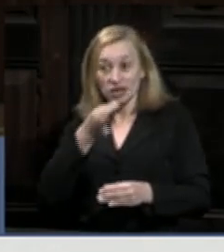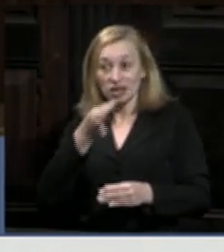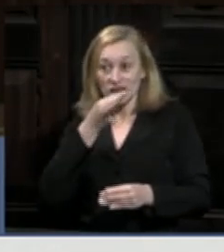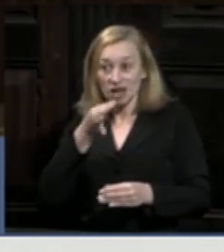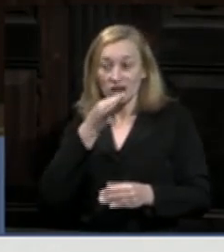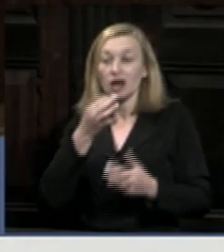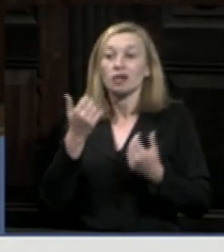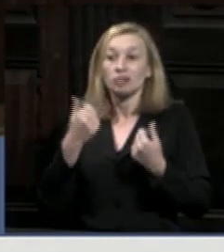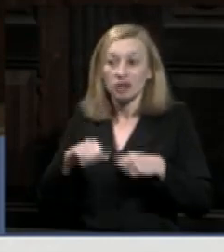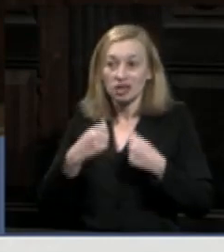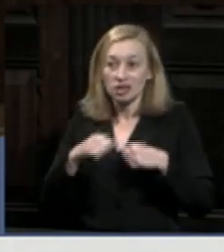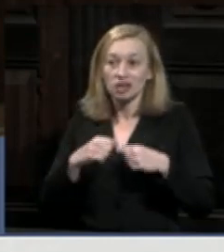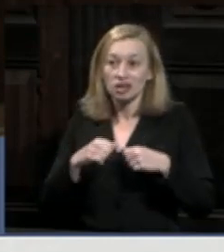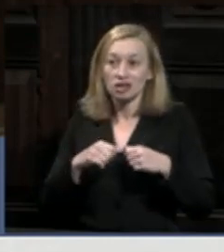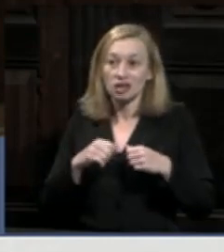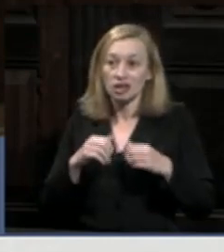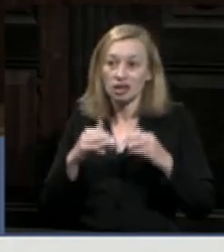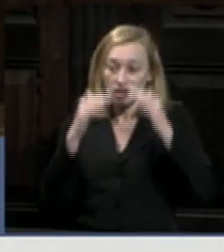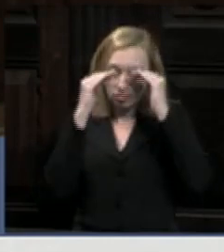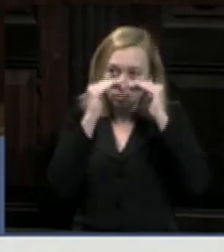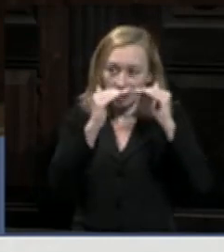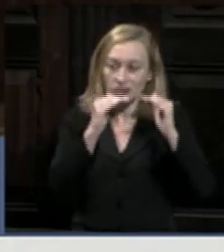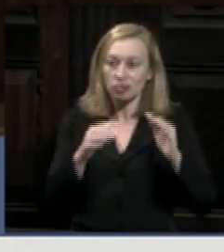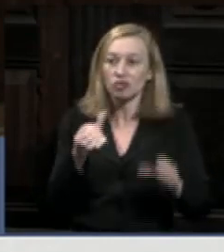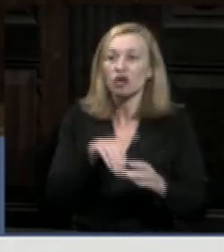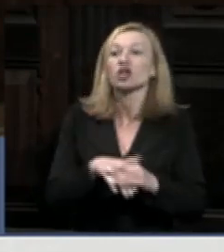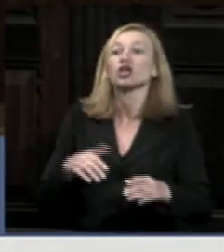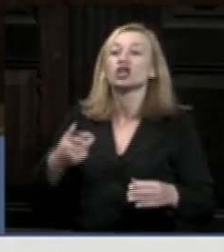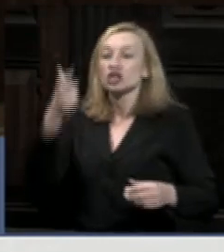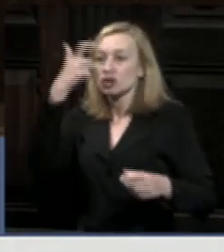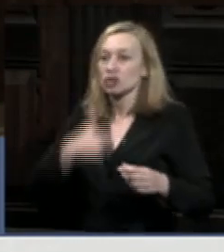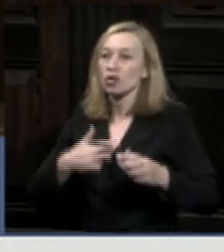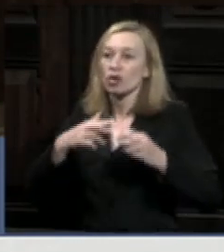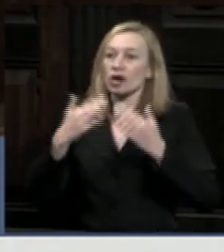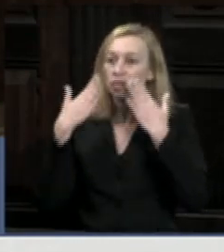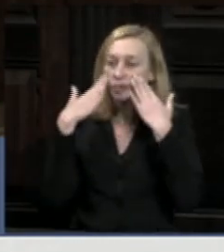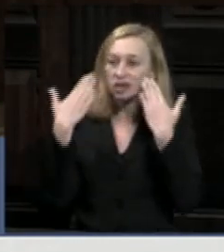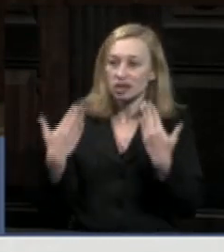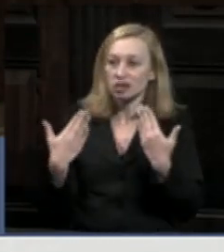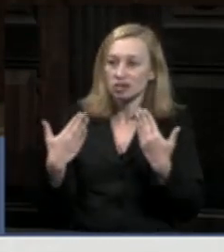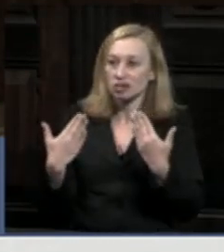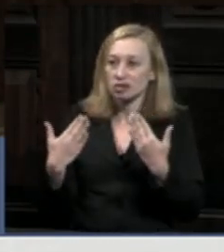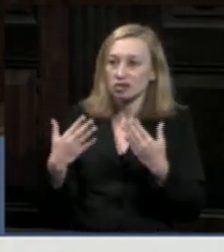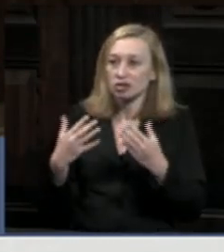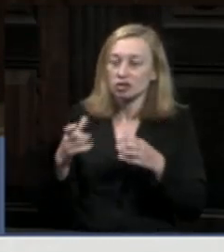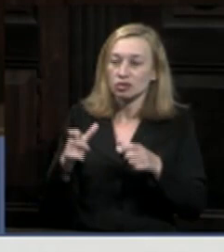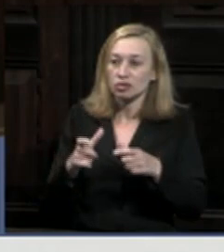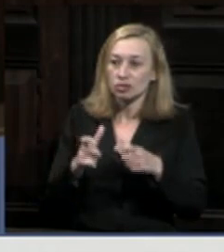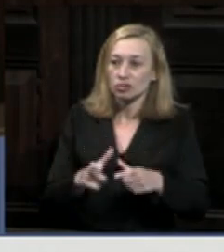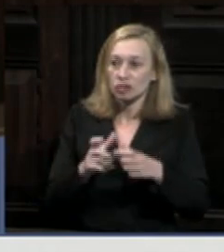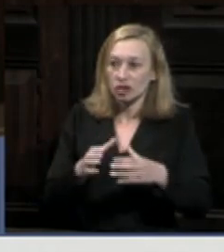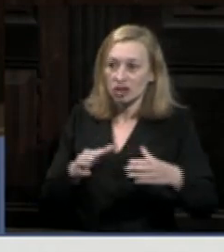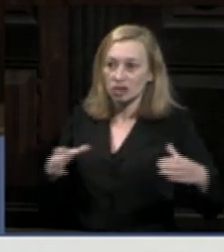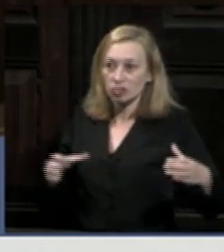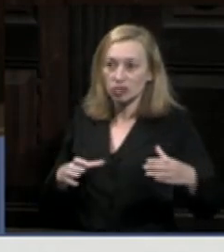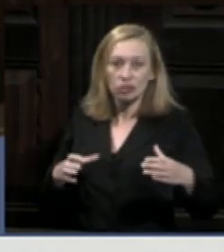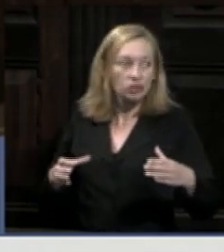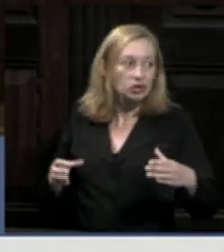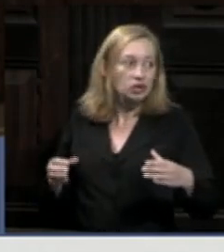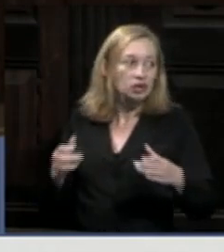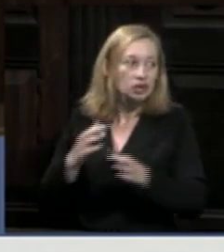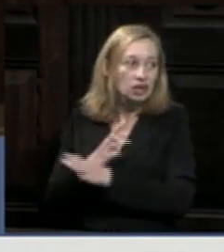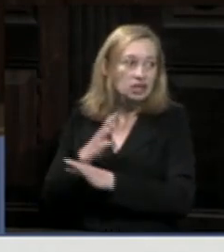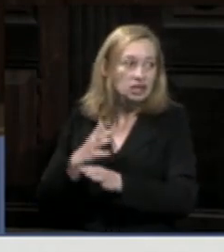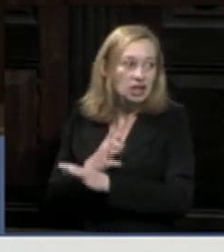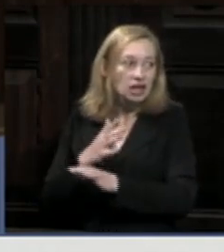respaldadas pelo voto e seu representante de uma região que cresce muito na cidade de janeiro que a região de jacarepaguá